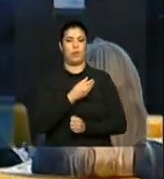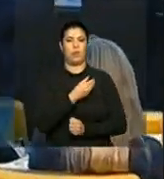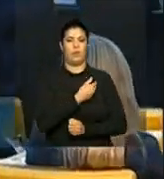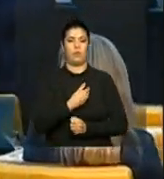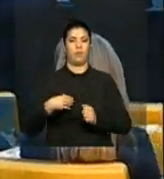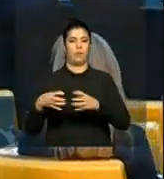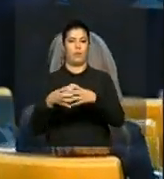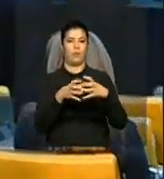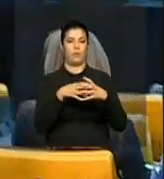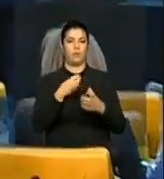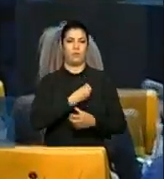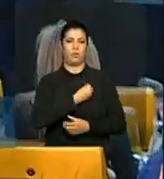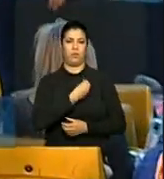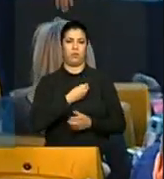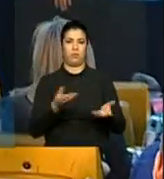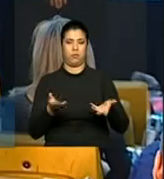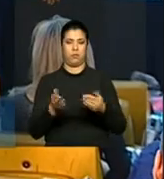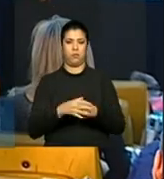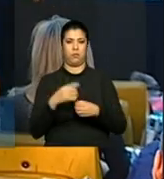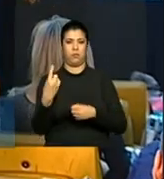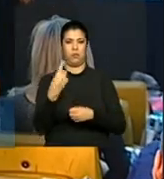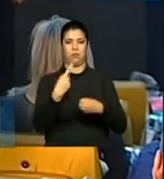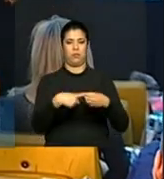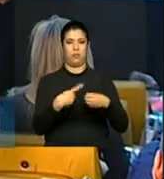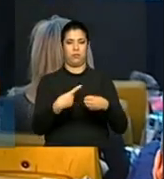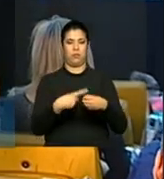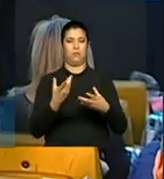desenvolvimento das regiões aqui citadas.